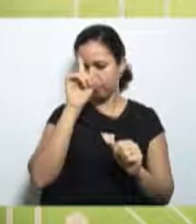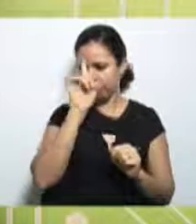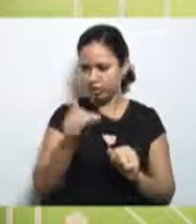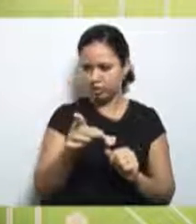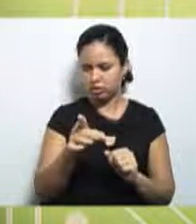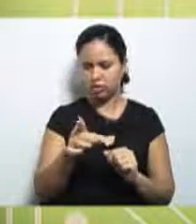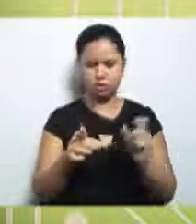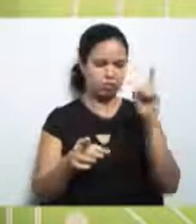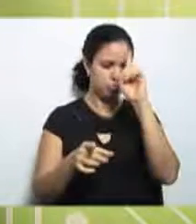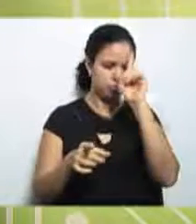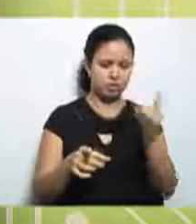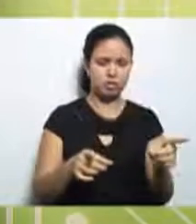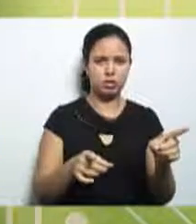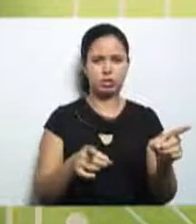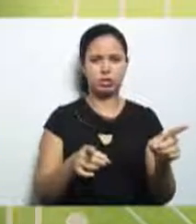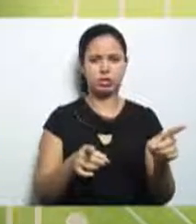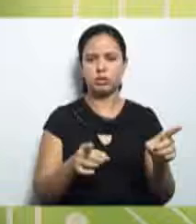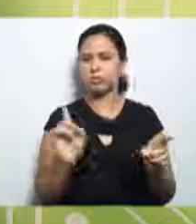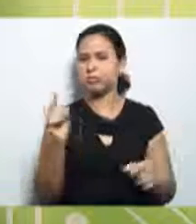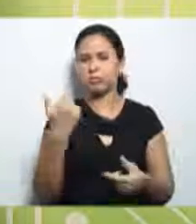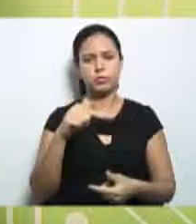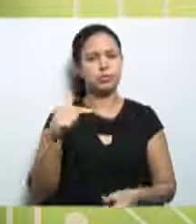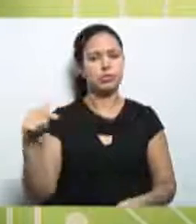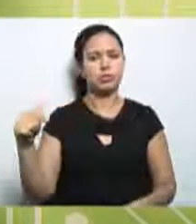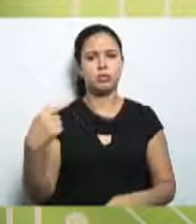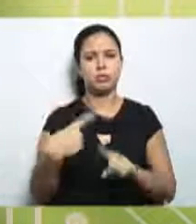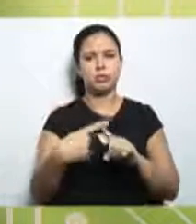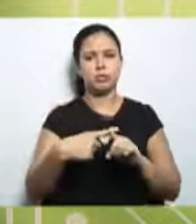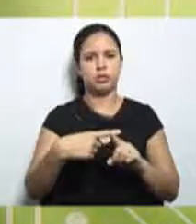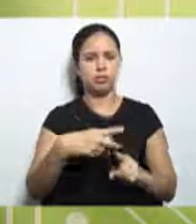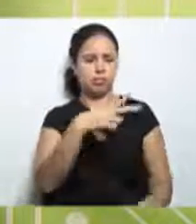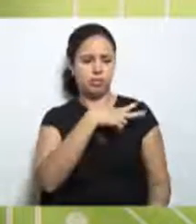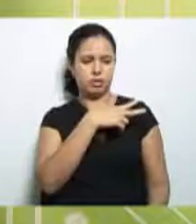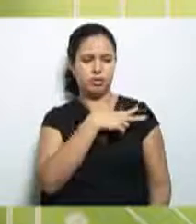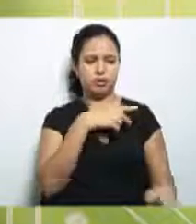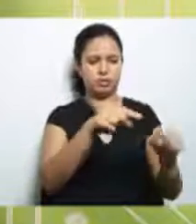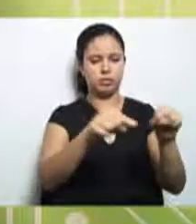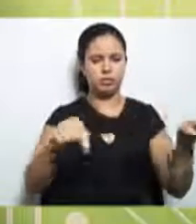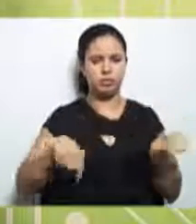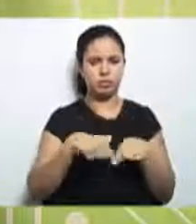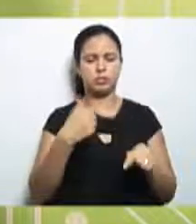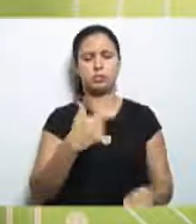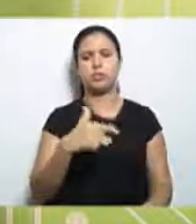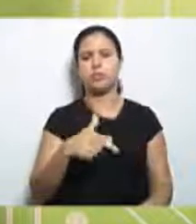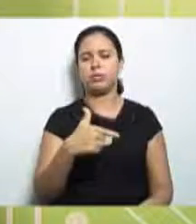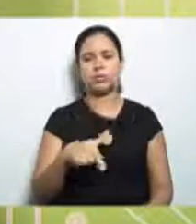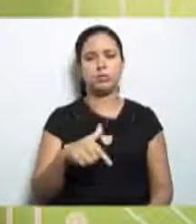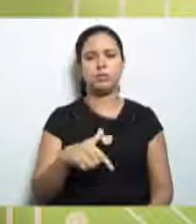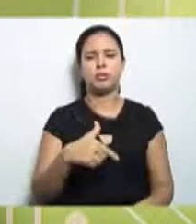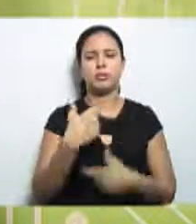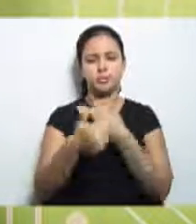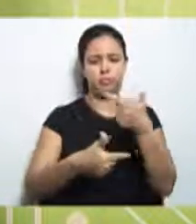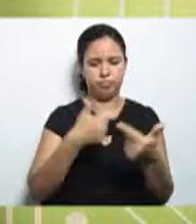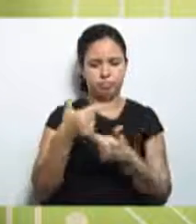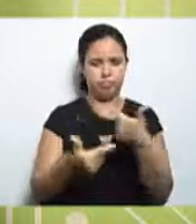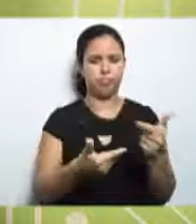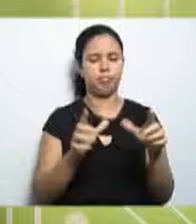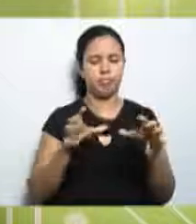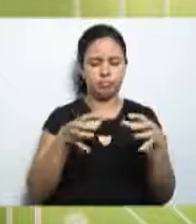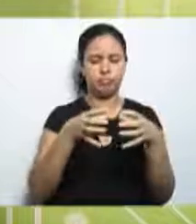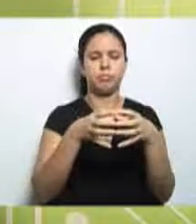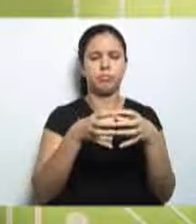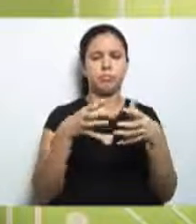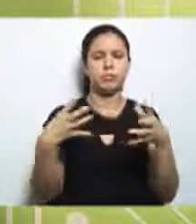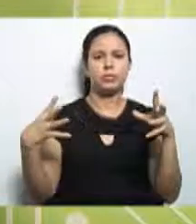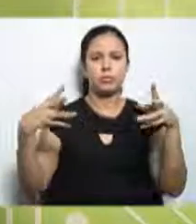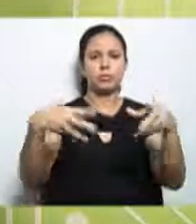era a empregada dele, porque não existia posse, não existia propriedade, né? Então, o trabalho era coletivo. Todos